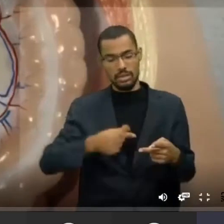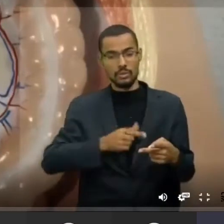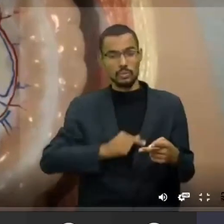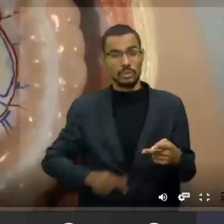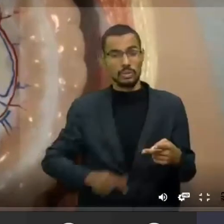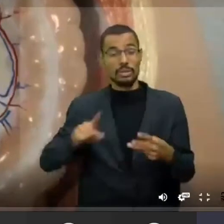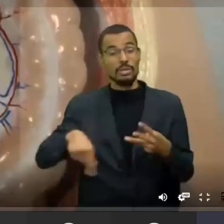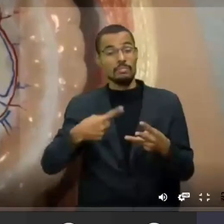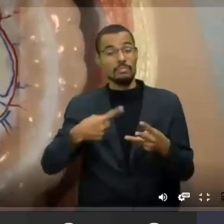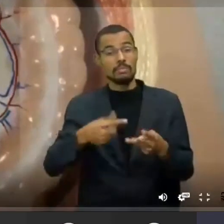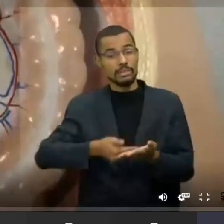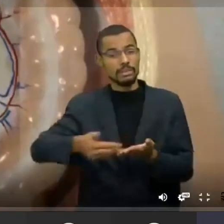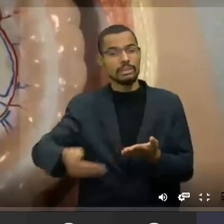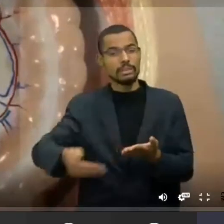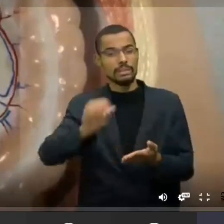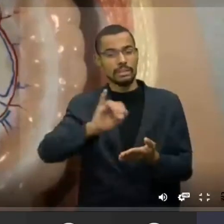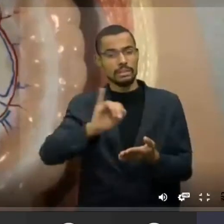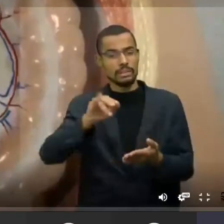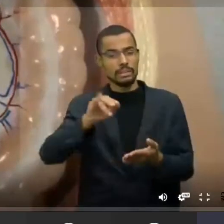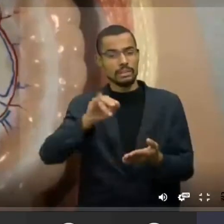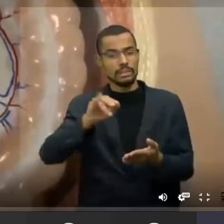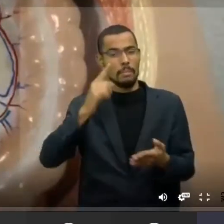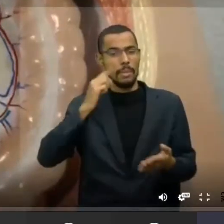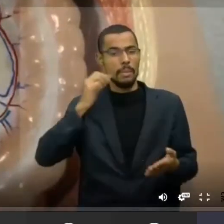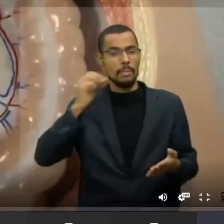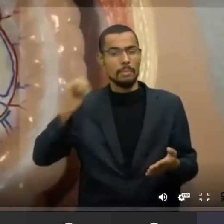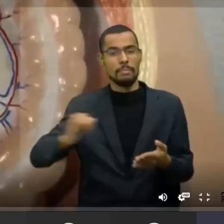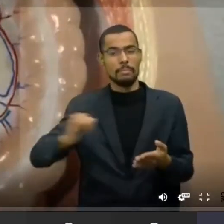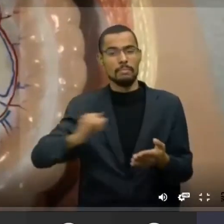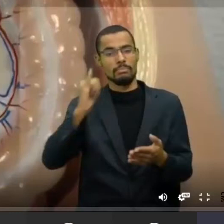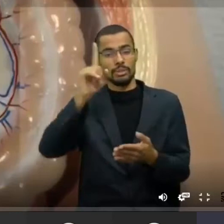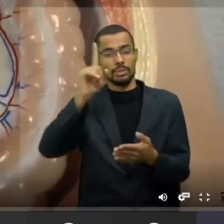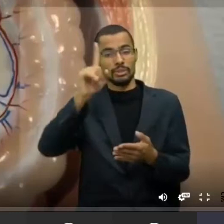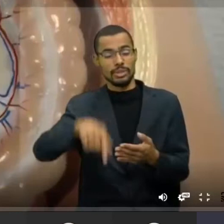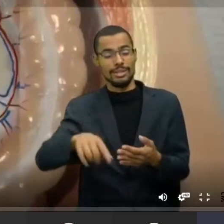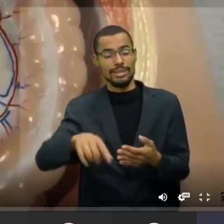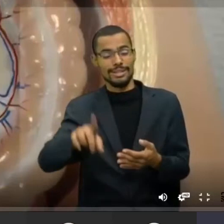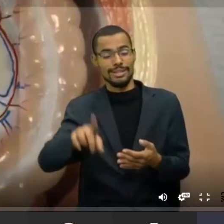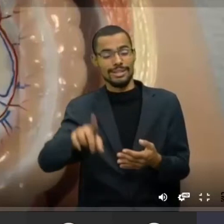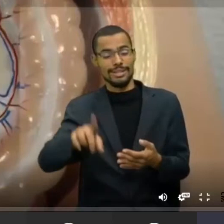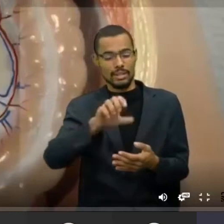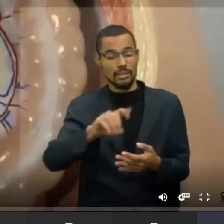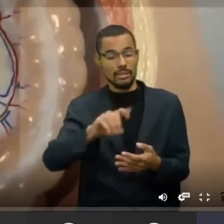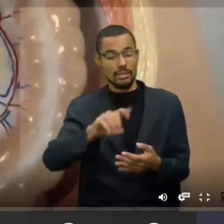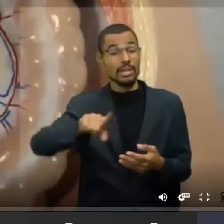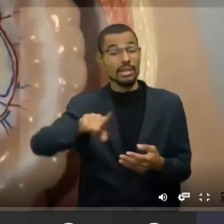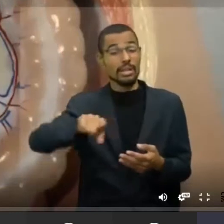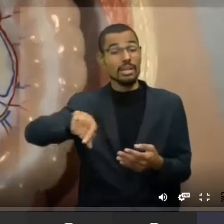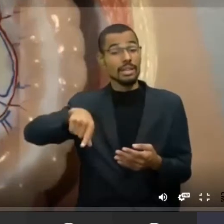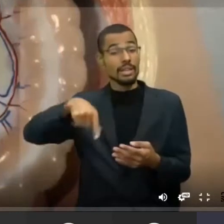então, porção inicial do intestino delgado. E depois eu tenho